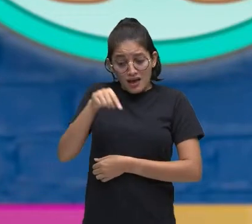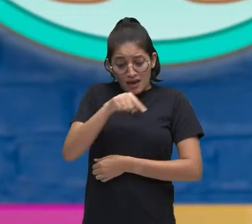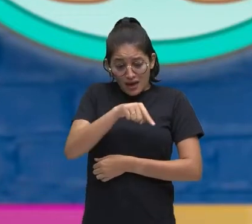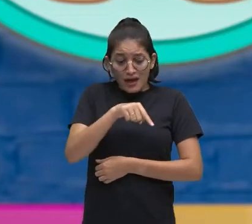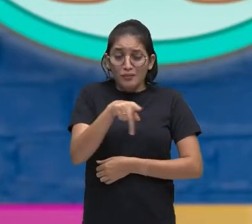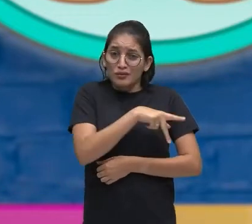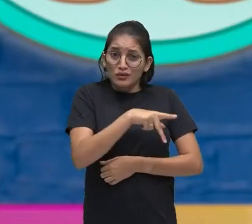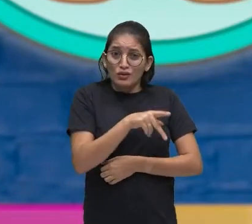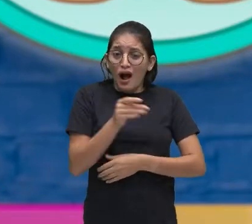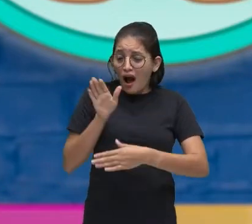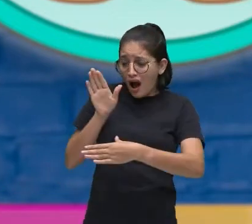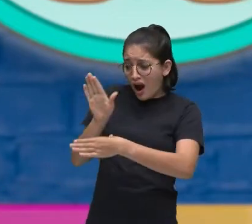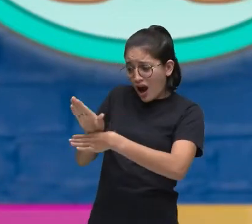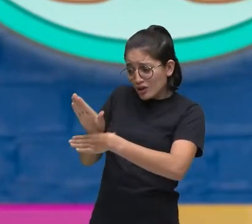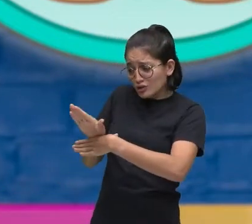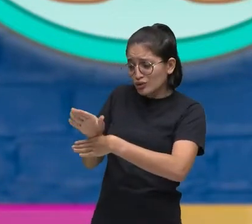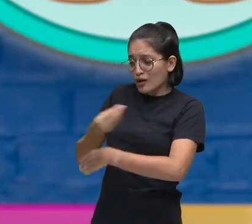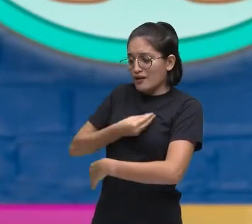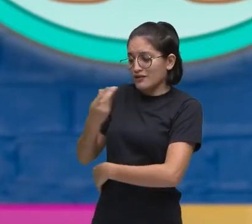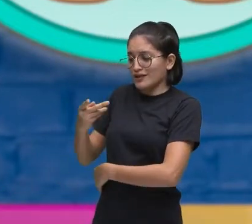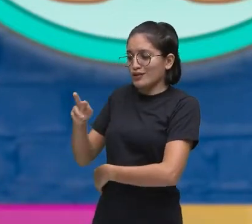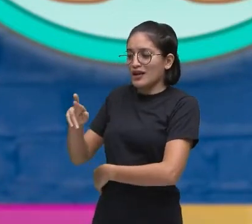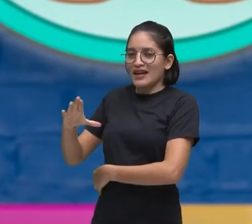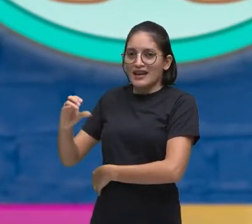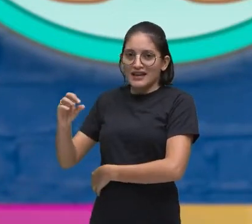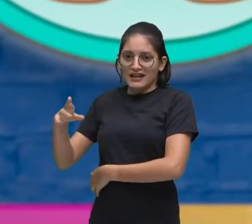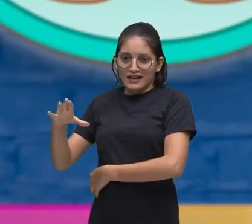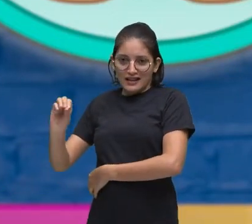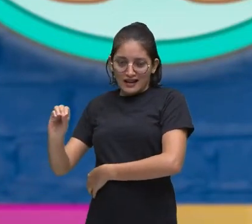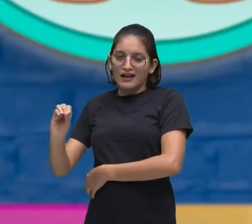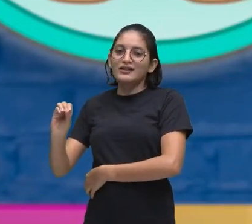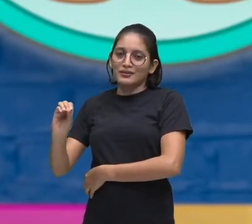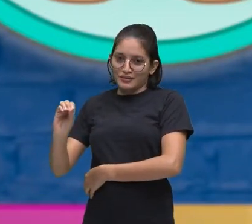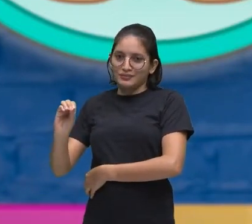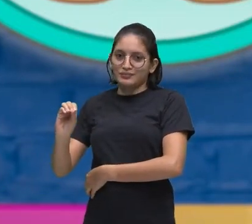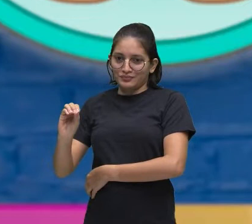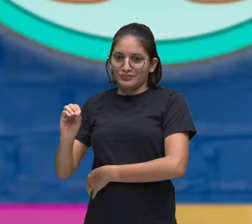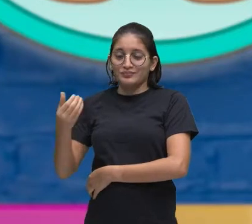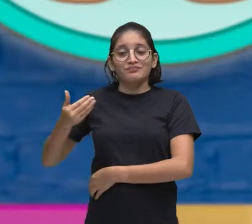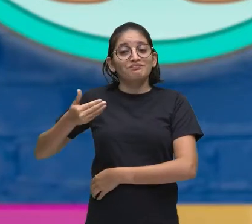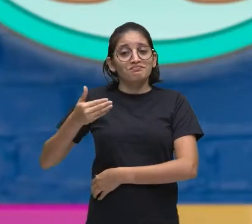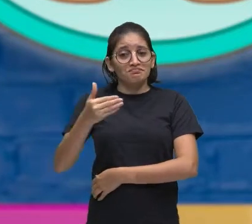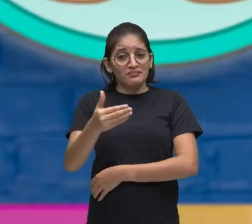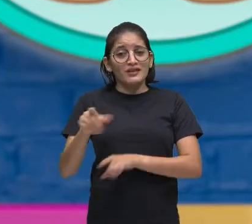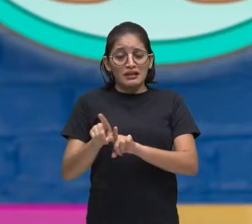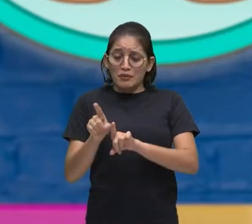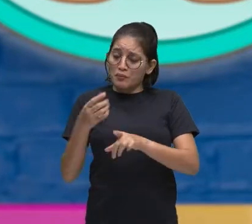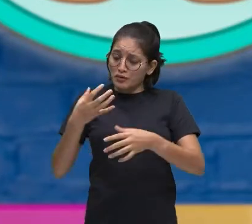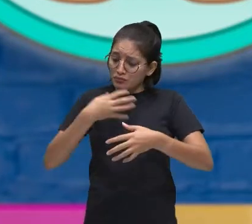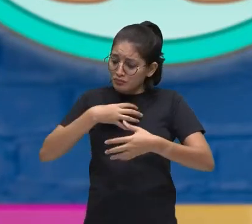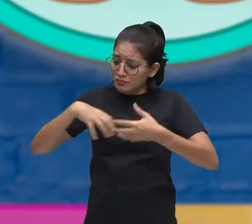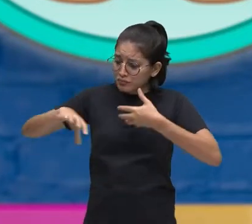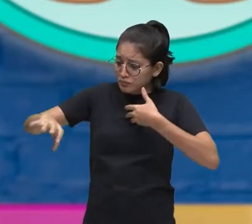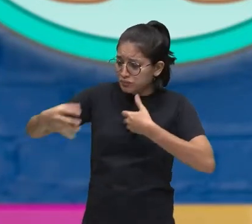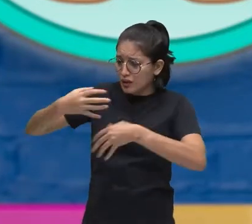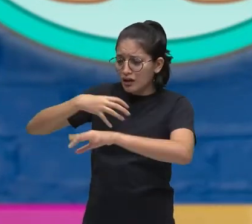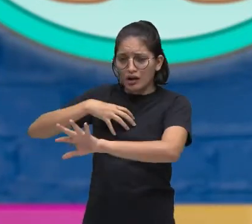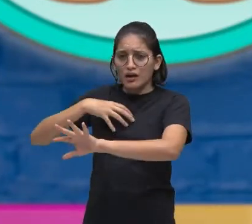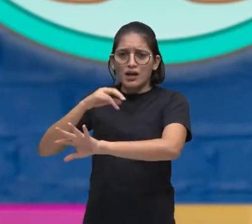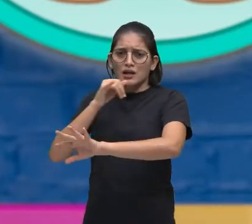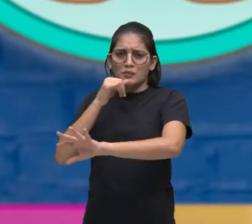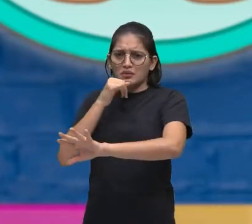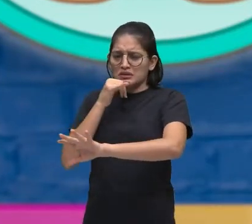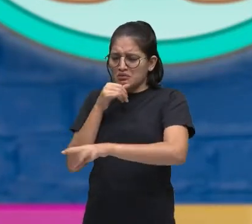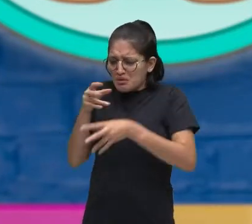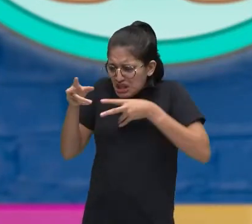ela cooperou na vida do Ricardo, talvez um simples gesto, né, se colocar no lugar do outro, não se colocar como se você fosse o